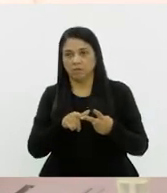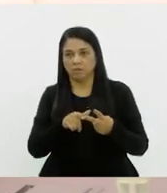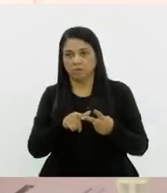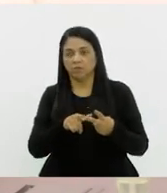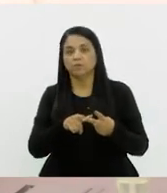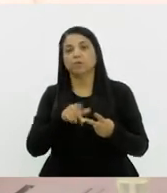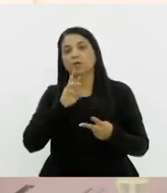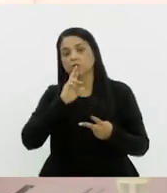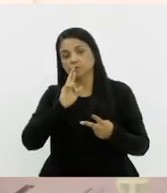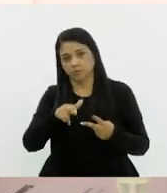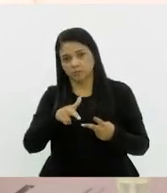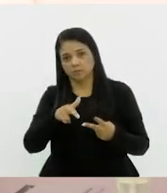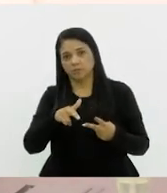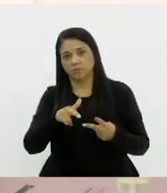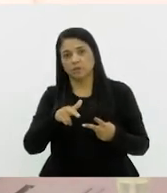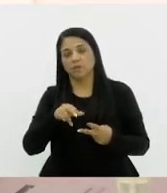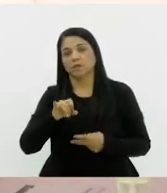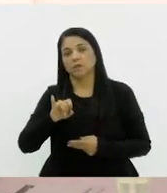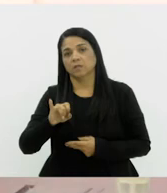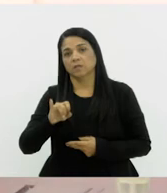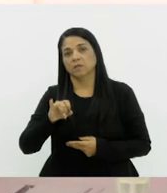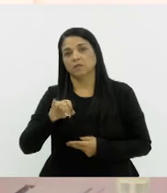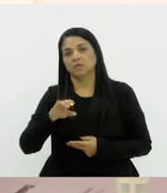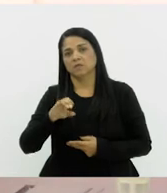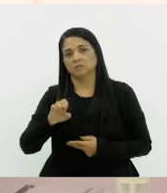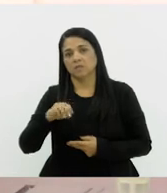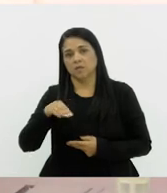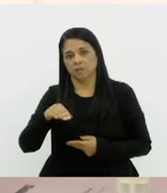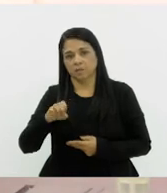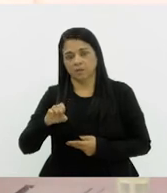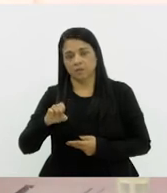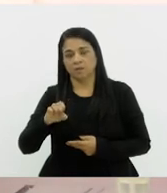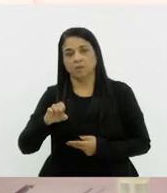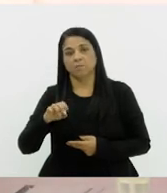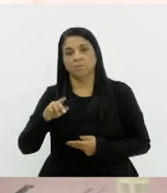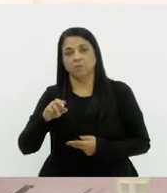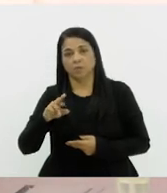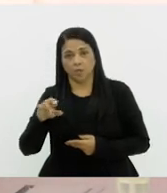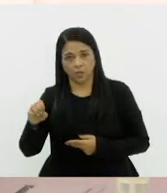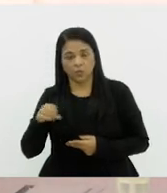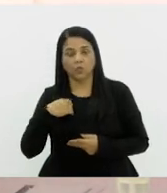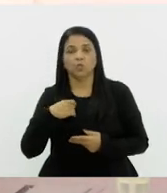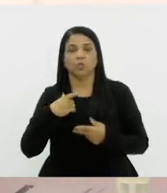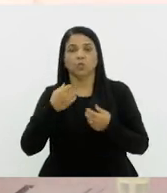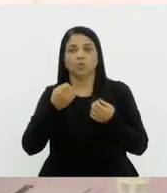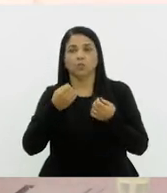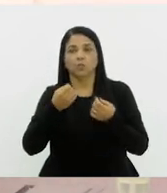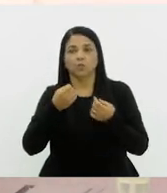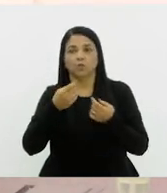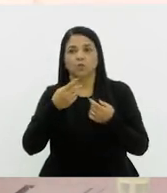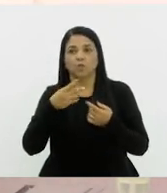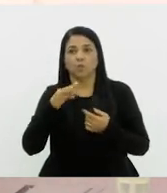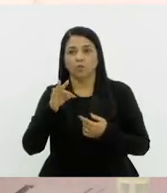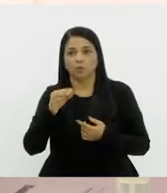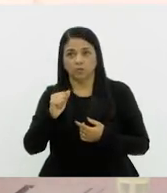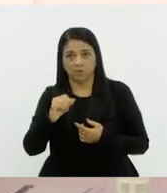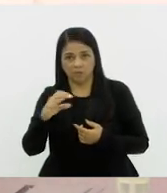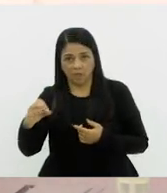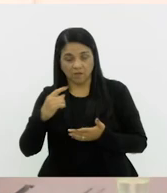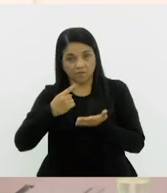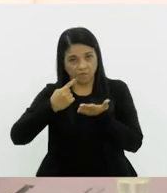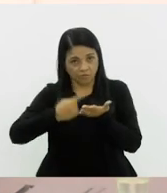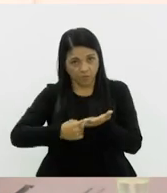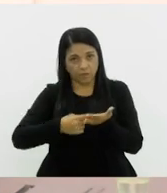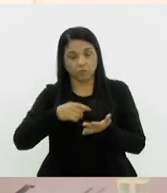outra que respondeu foi o ICMBio, que falou exatamente isso. Falou exatamente que, como o TAC tinha sido firmado com